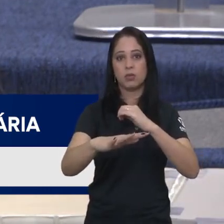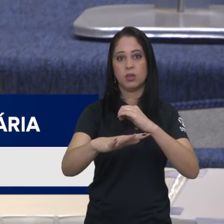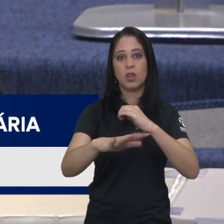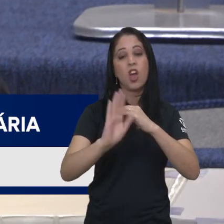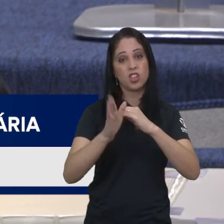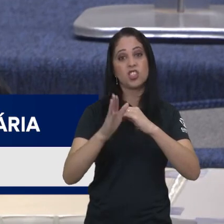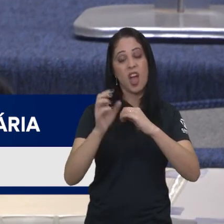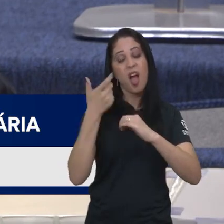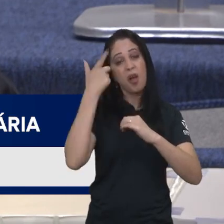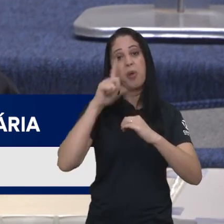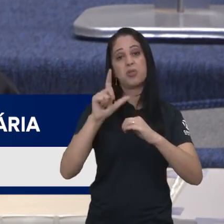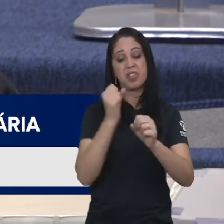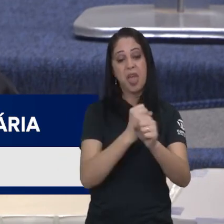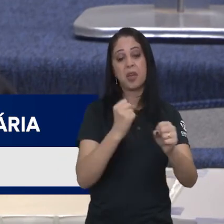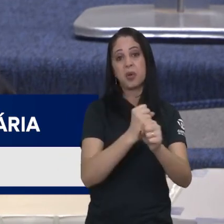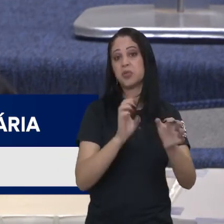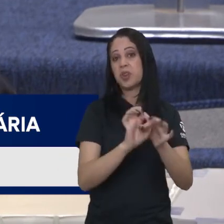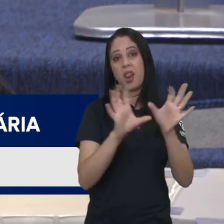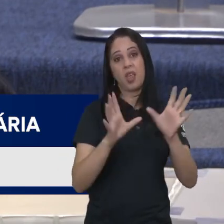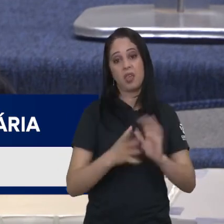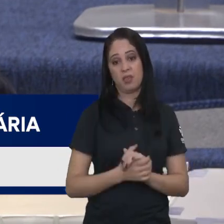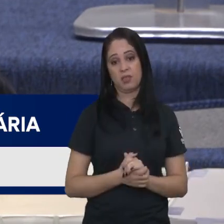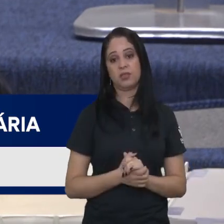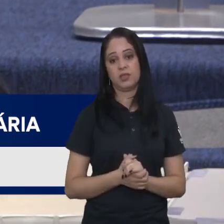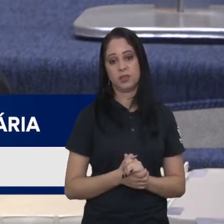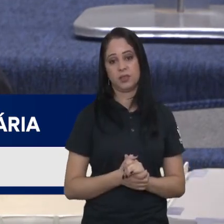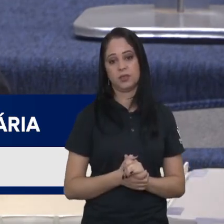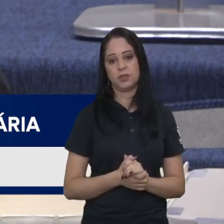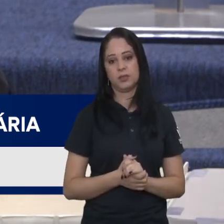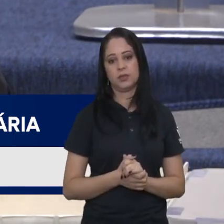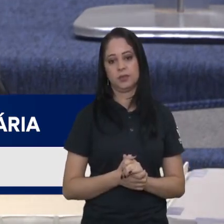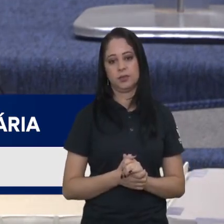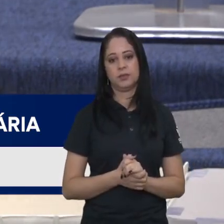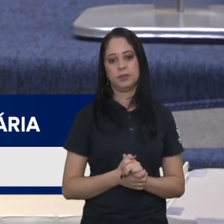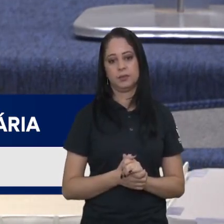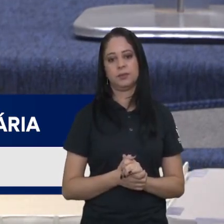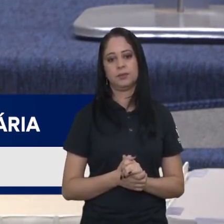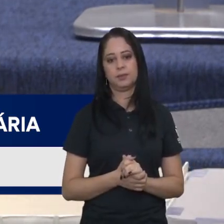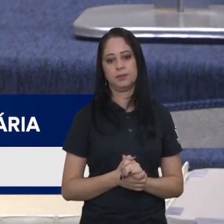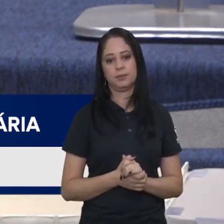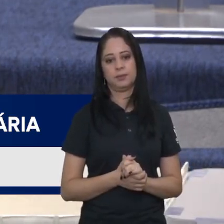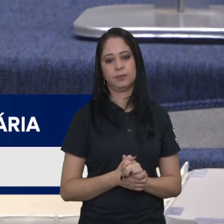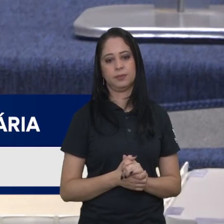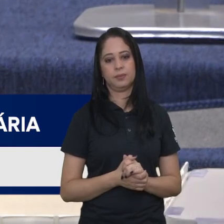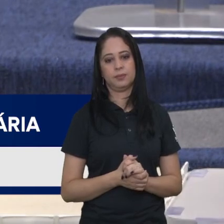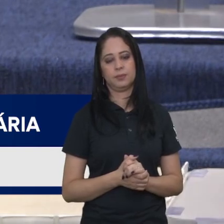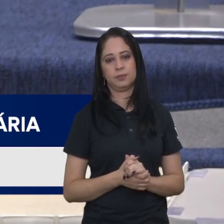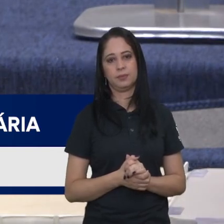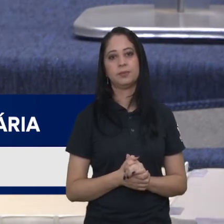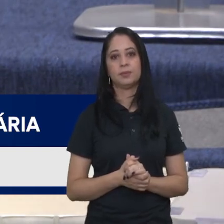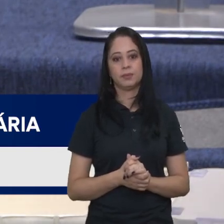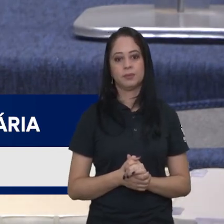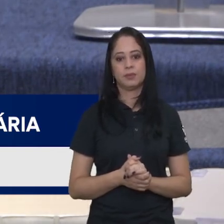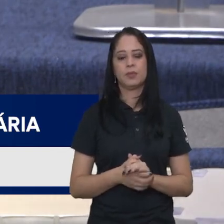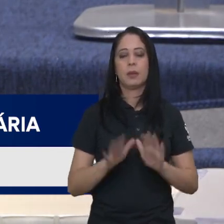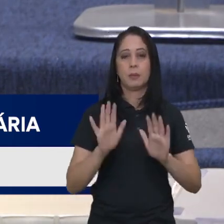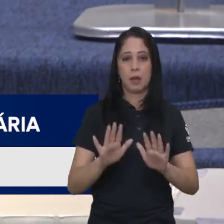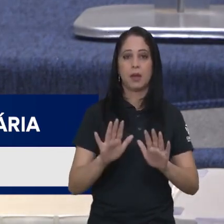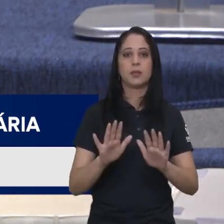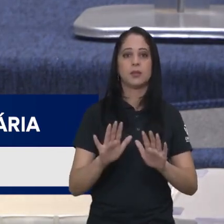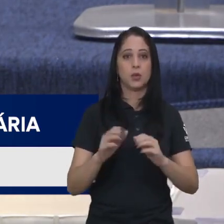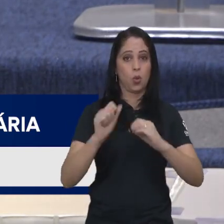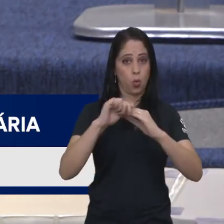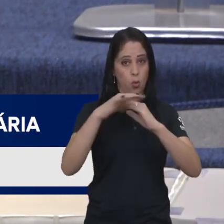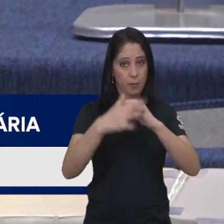justamente baseado nisso. Então, eu estou falando que o banhado é caso extremo, que suscita as paixões da cidade, mas é o